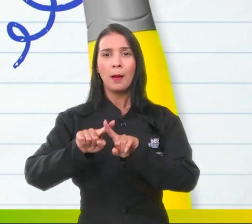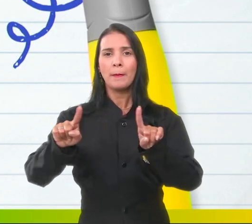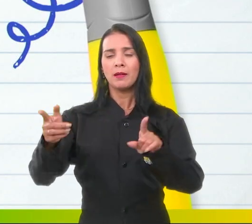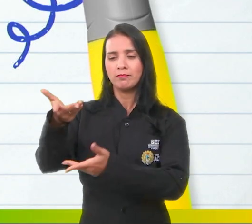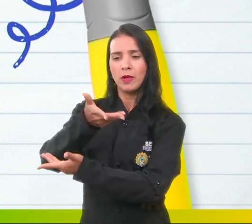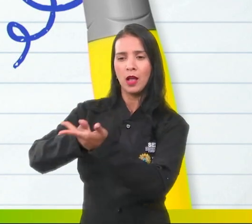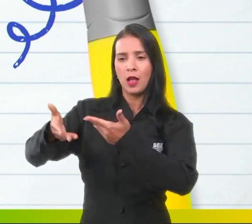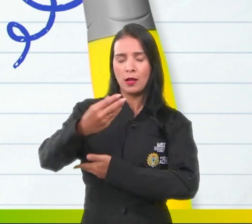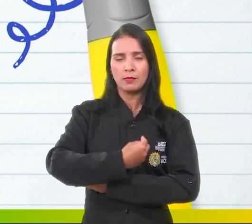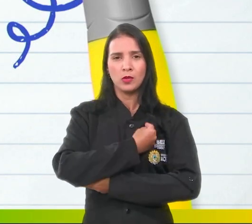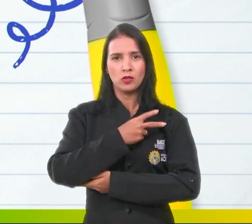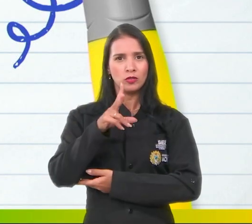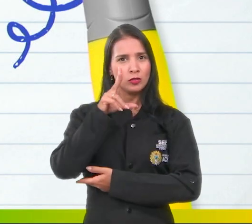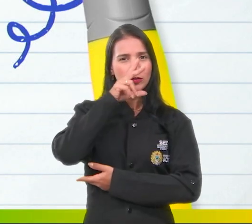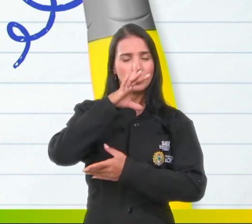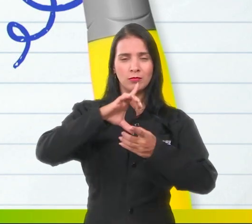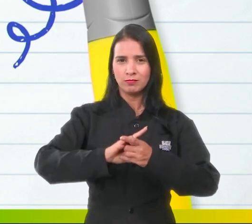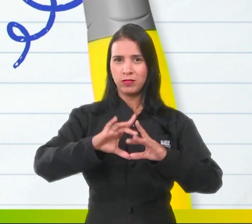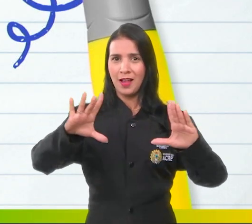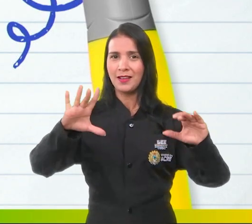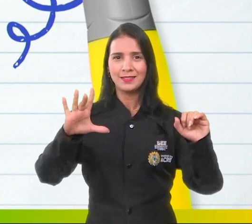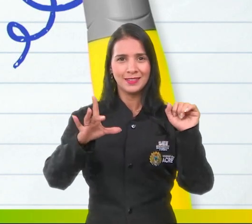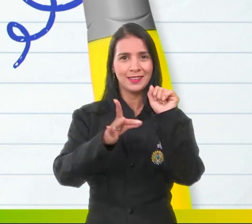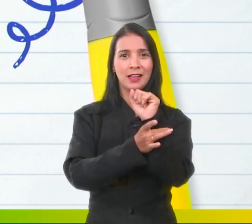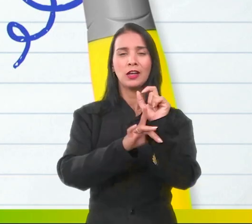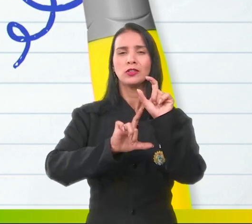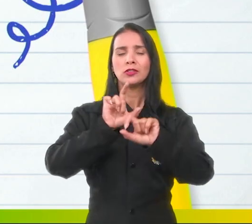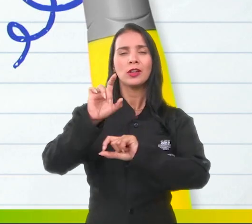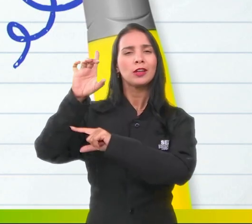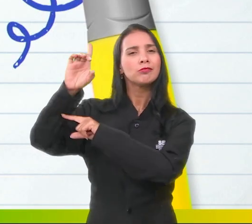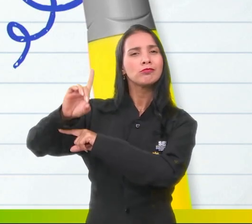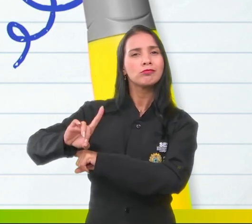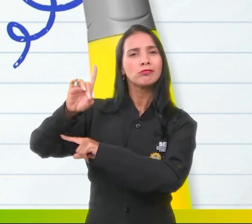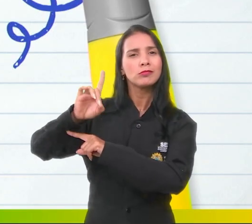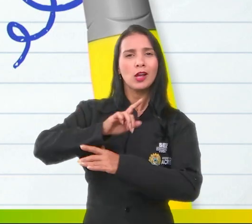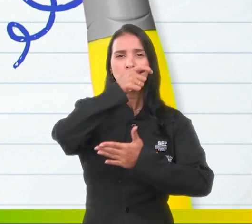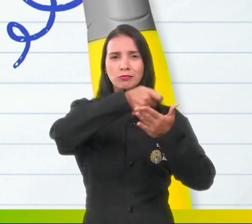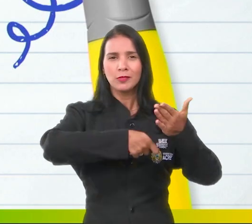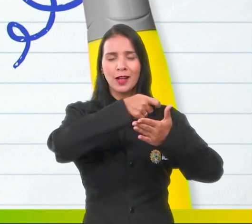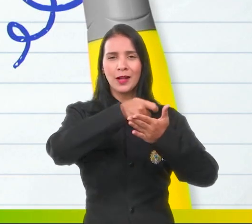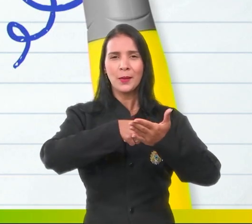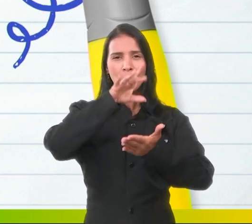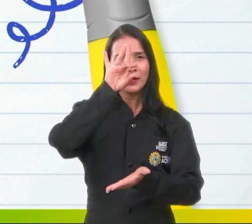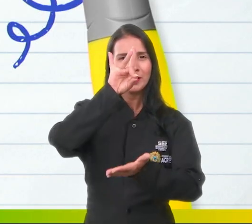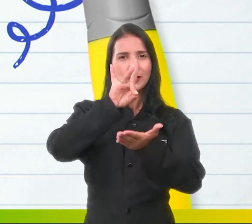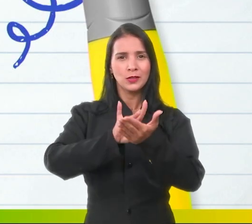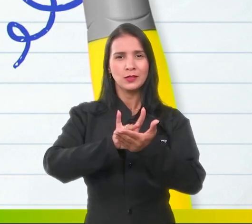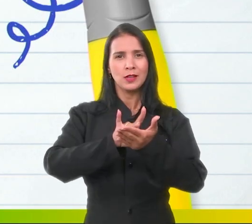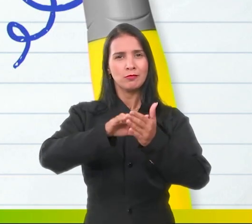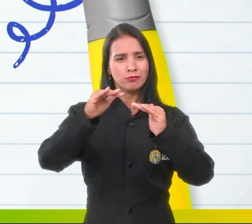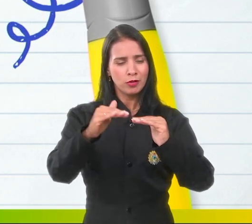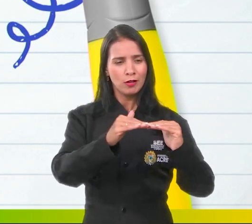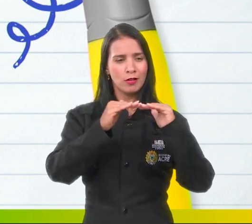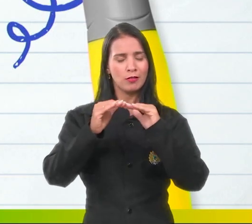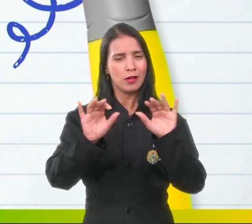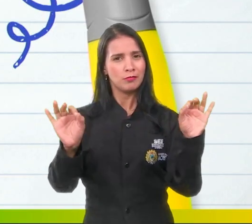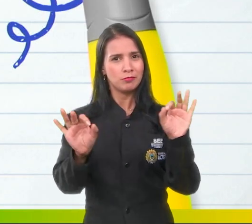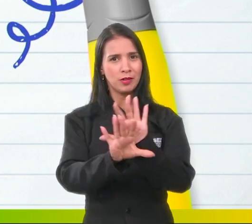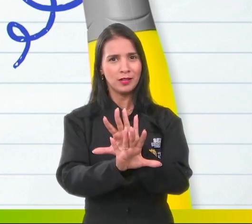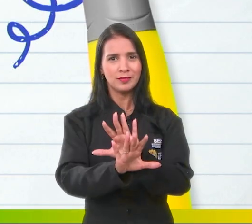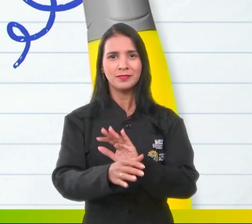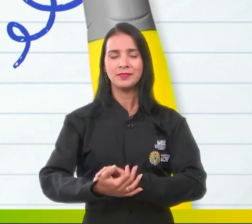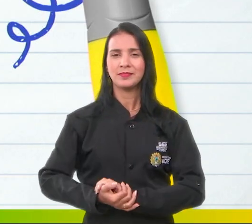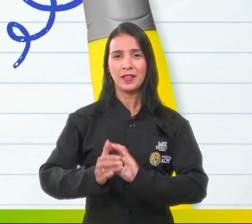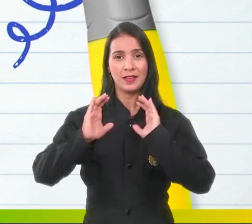a democracia e garante que direitos e deveres sejam exercidos de forma plena. A cidadania